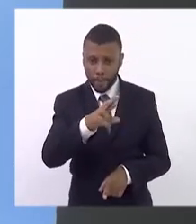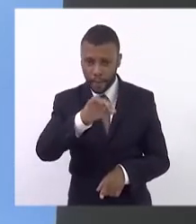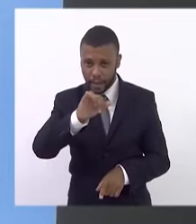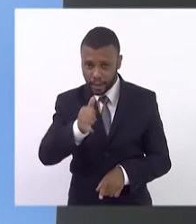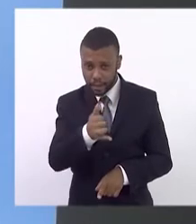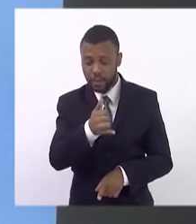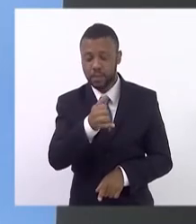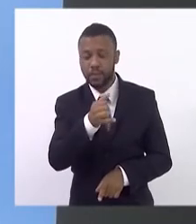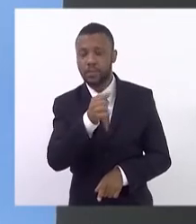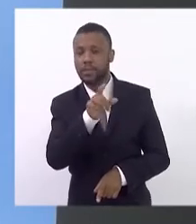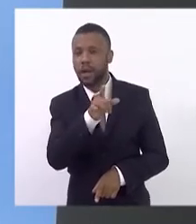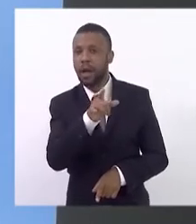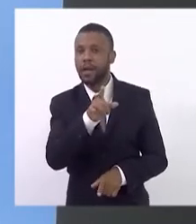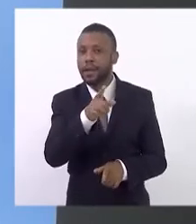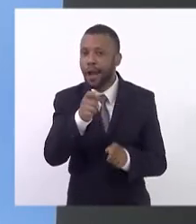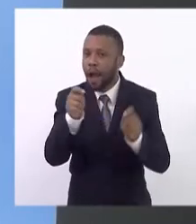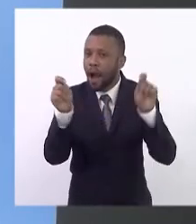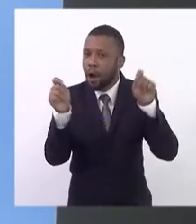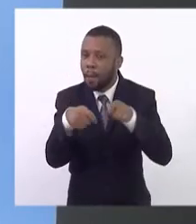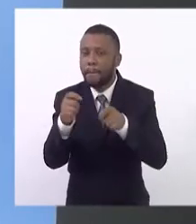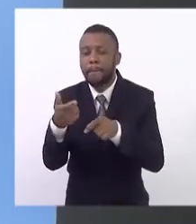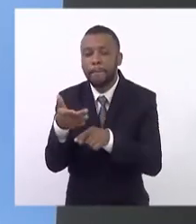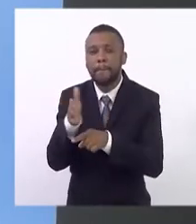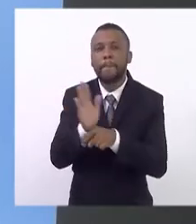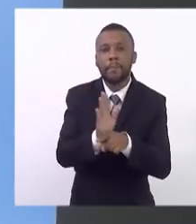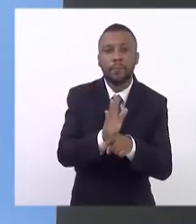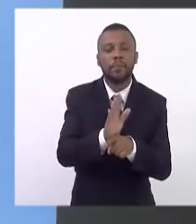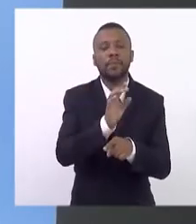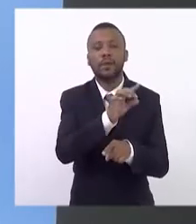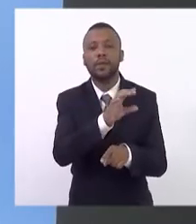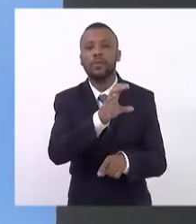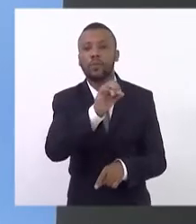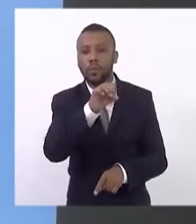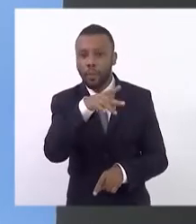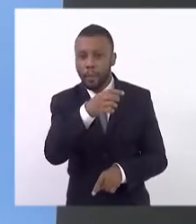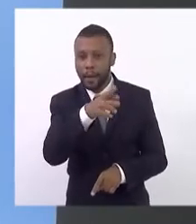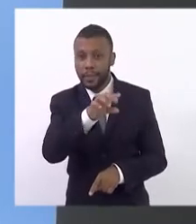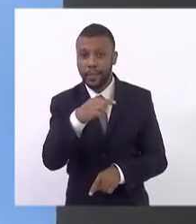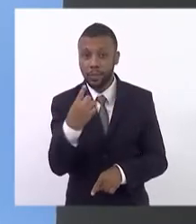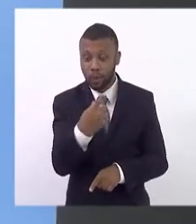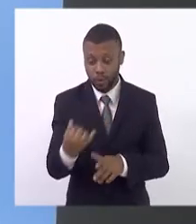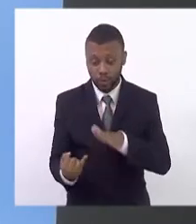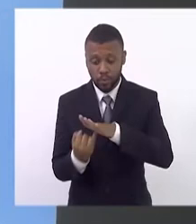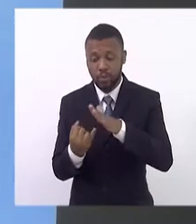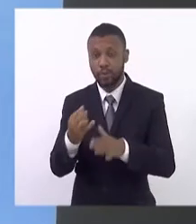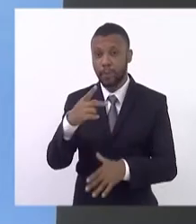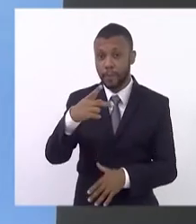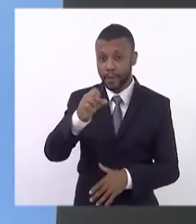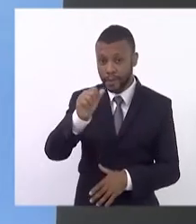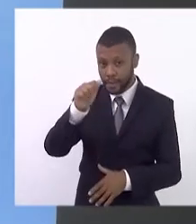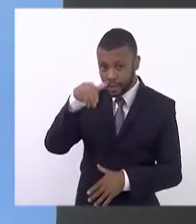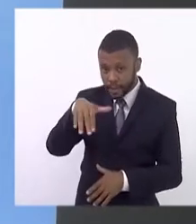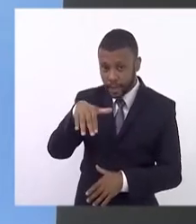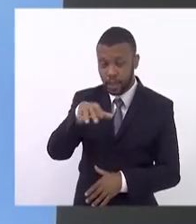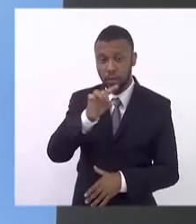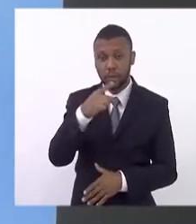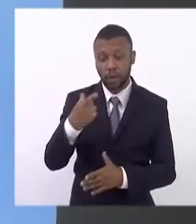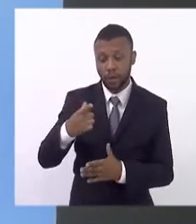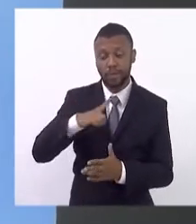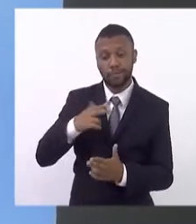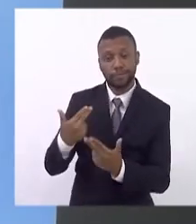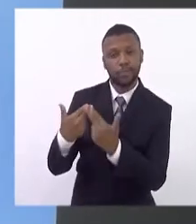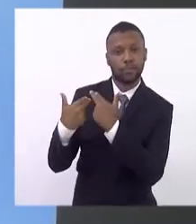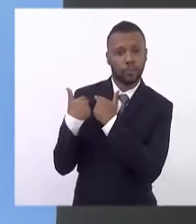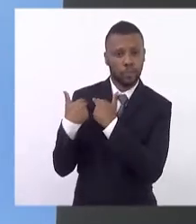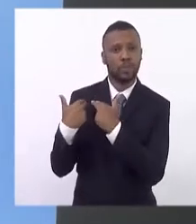do Comperge, e que o PSAM e a Secretaria ficou incumbida de concluir essas obras que